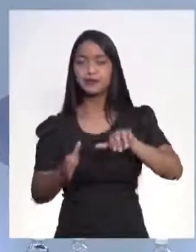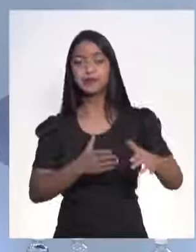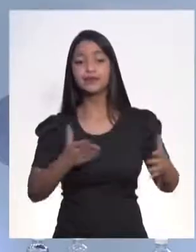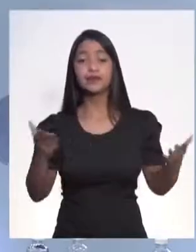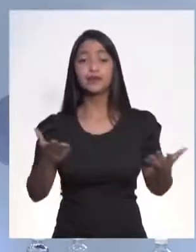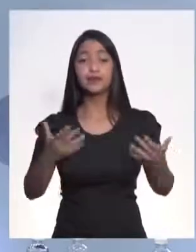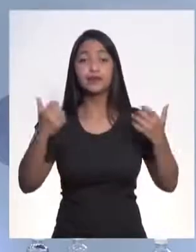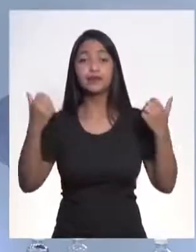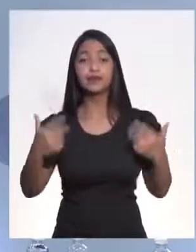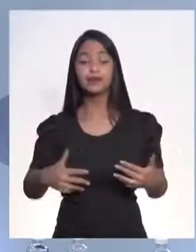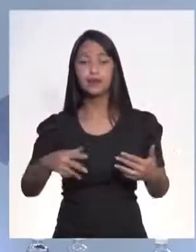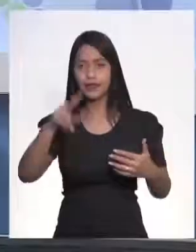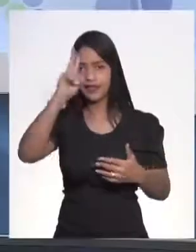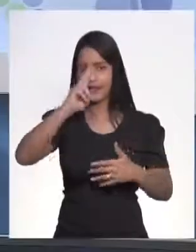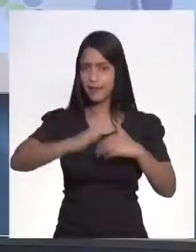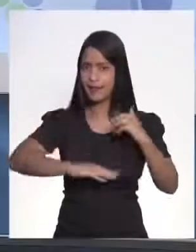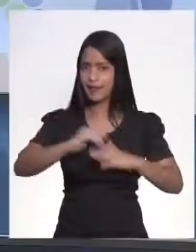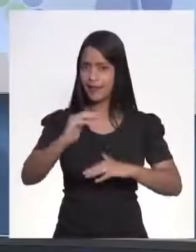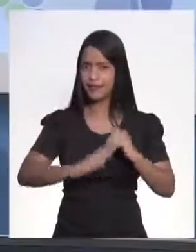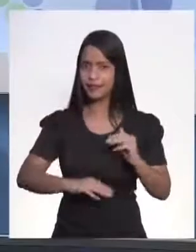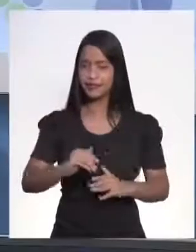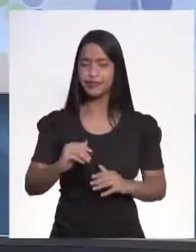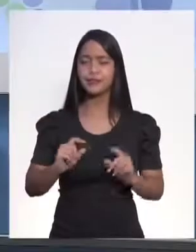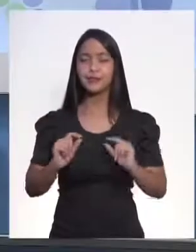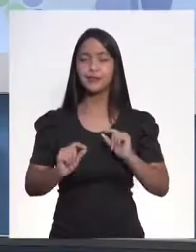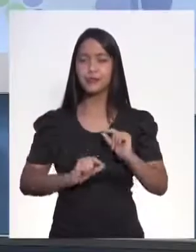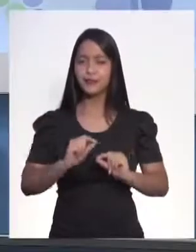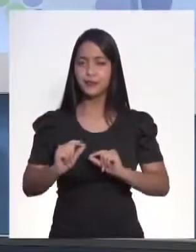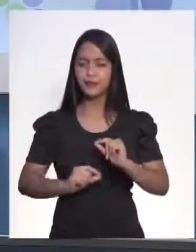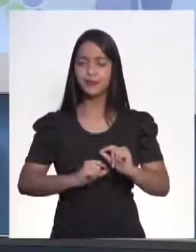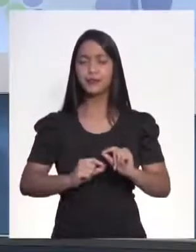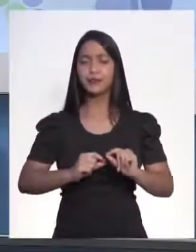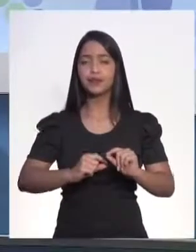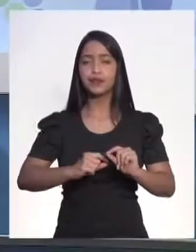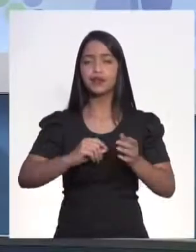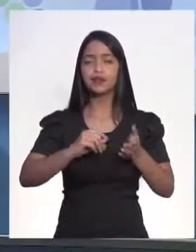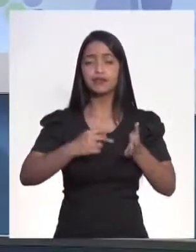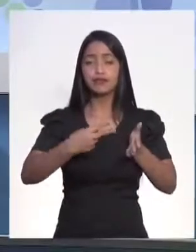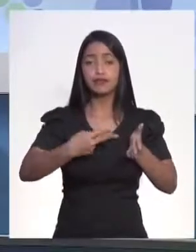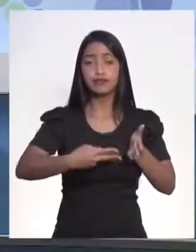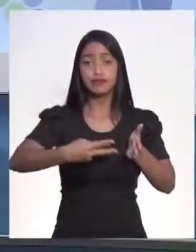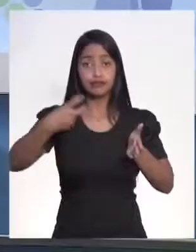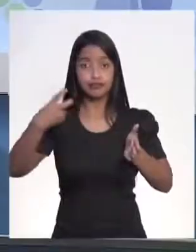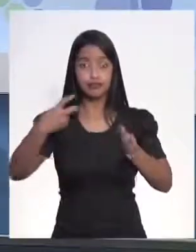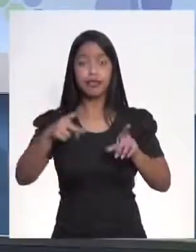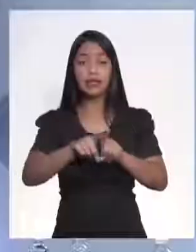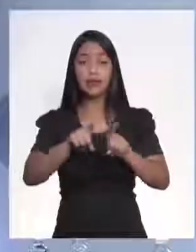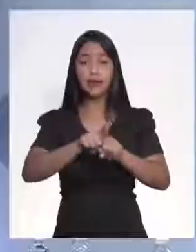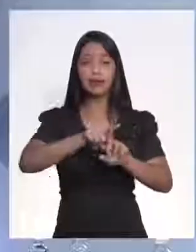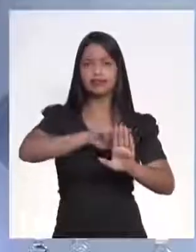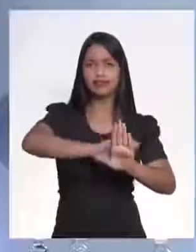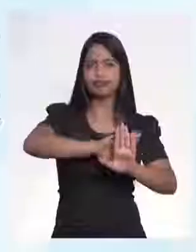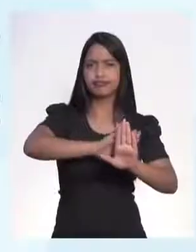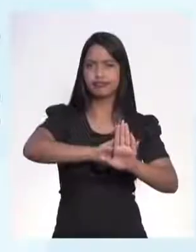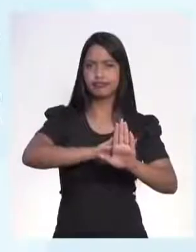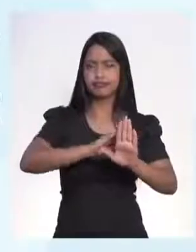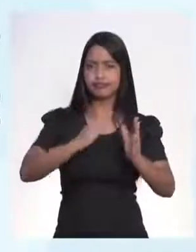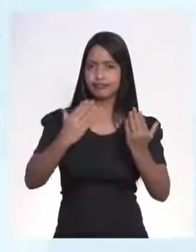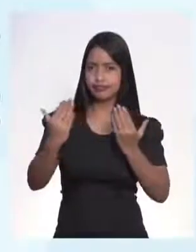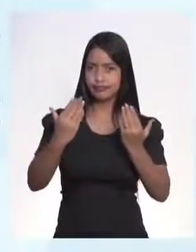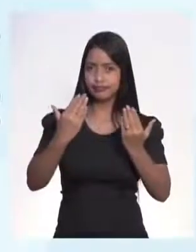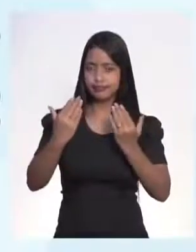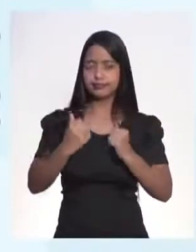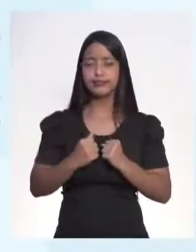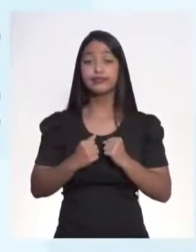falar sobre aquilo lá a unidade a gente vai falar sobre conotação e denotação Releia o texto o